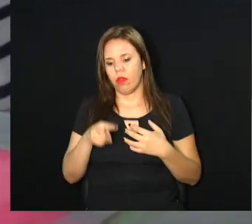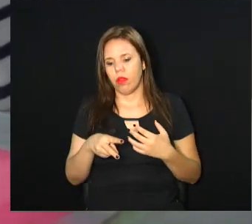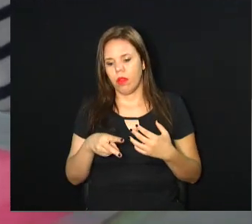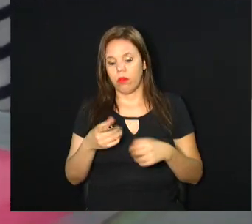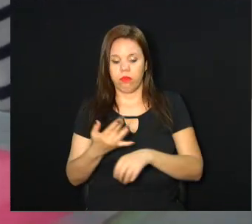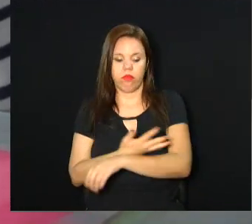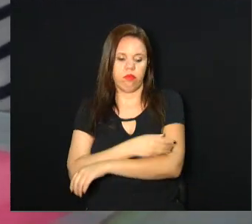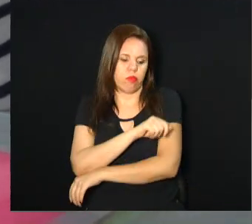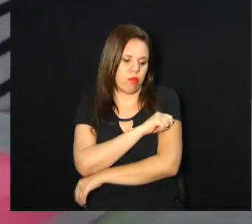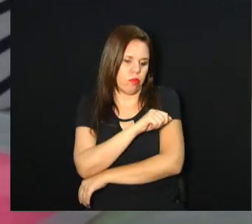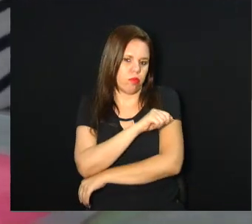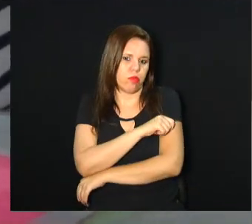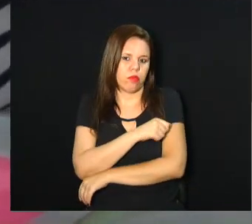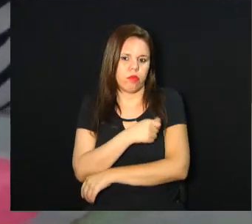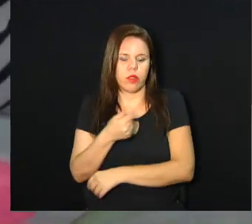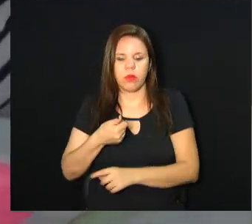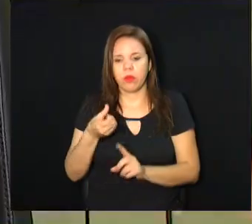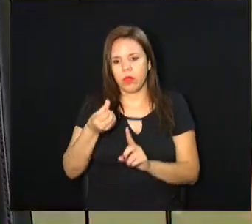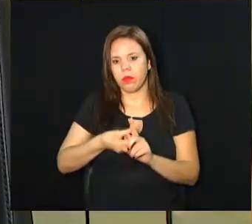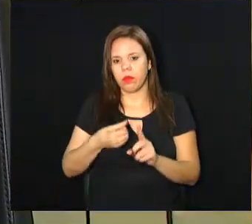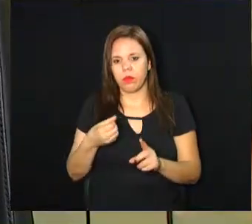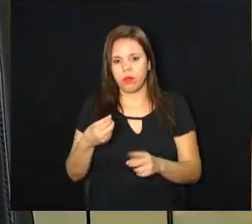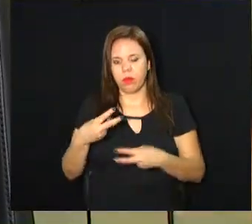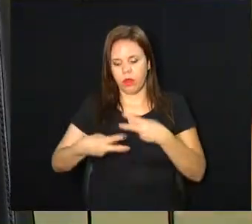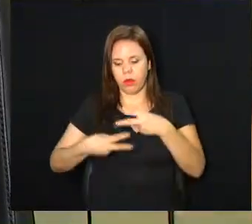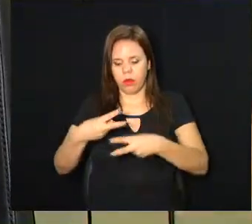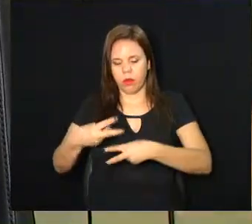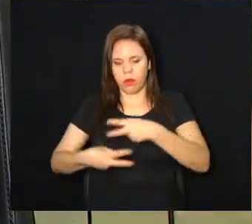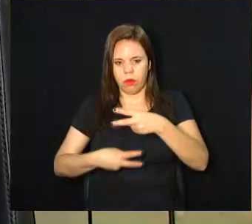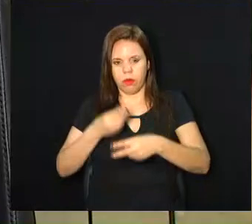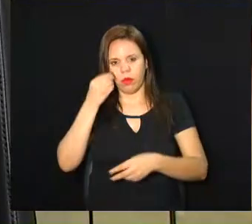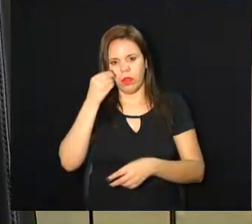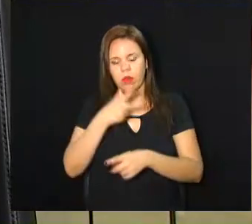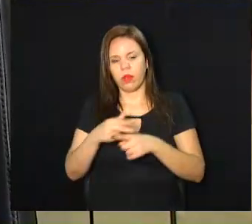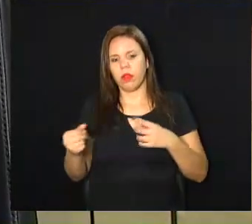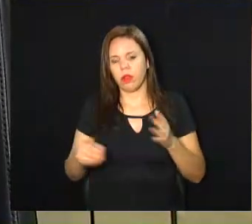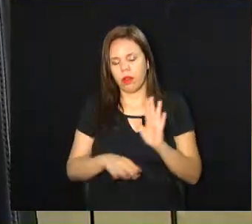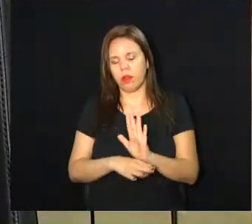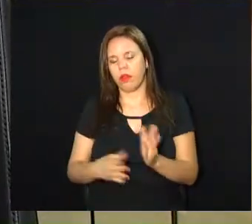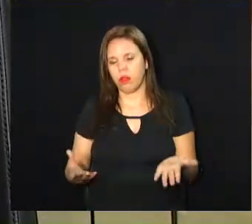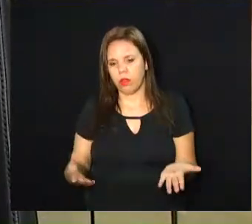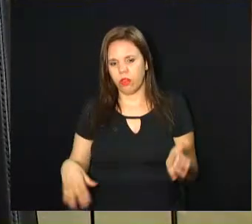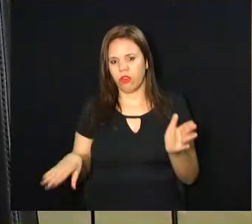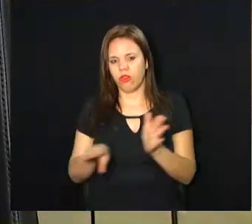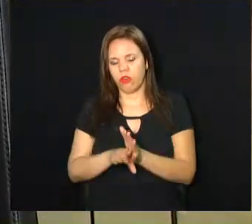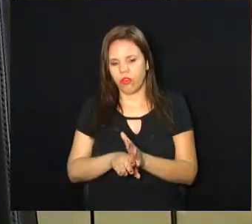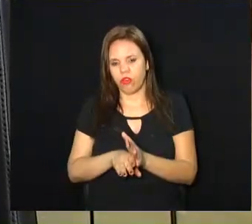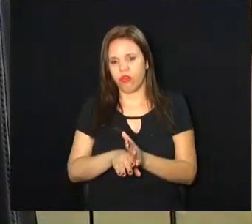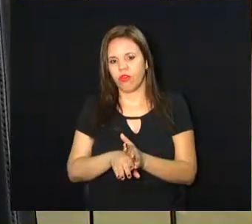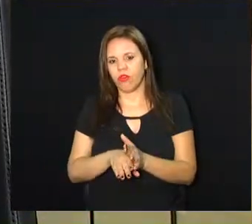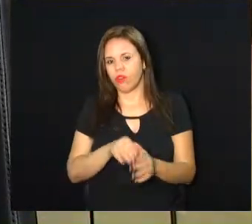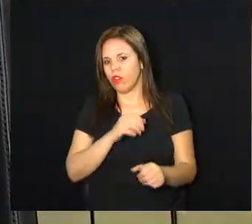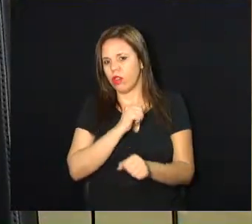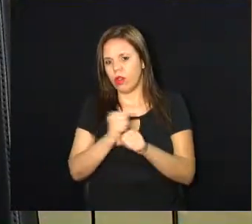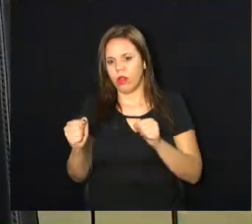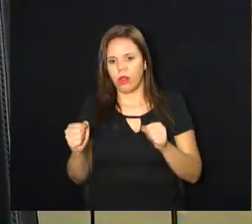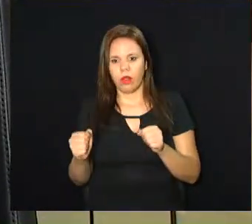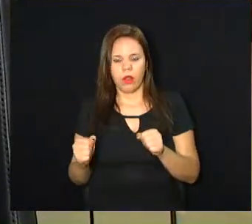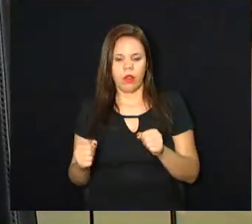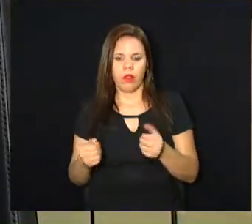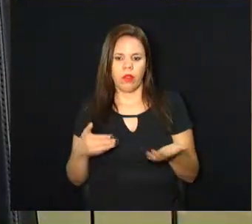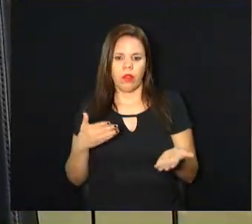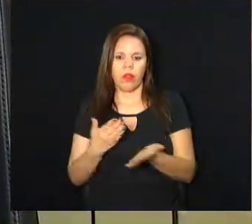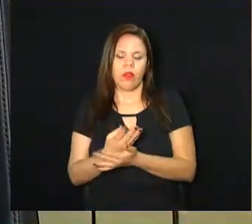as emoções deste estudante no primeiro bimestre, tentar recuperar. Então, se chegou à reprovação, olha, ele passou